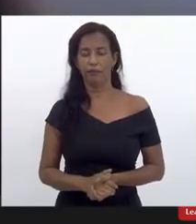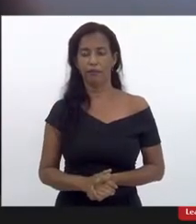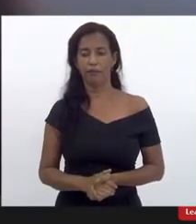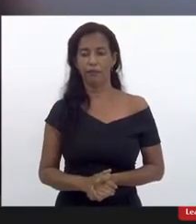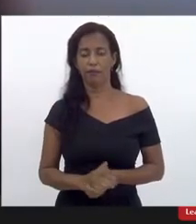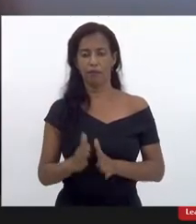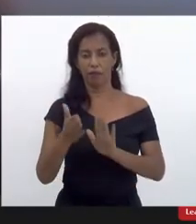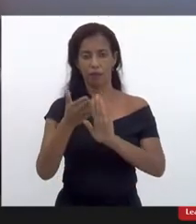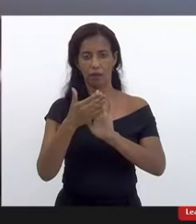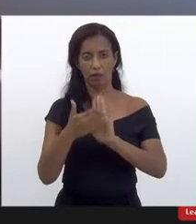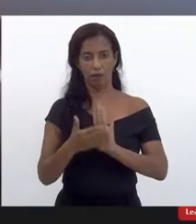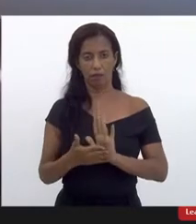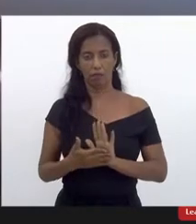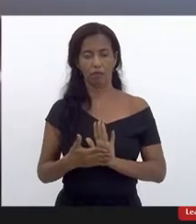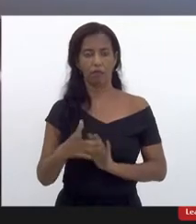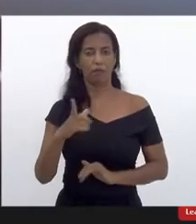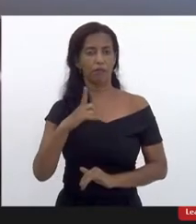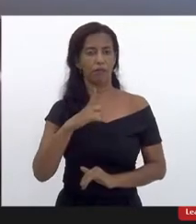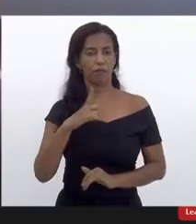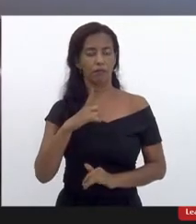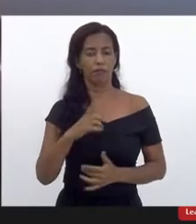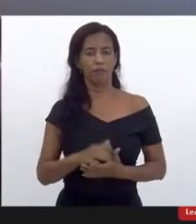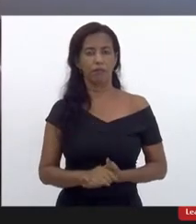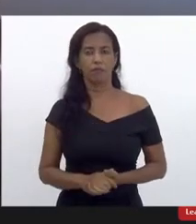as demandas elas têm sido